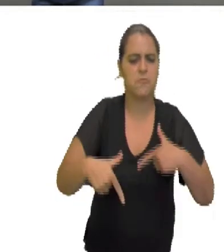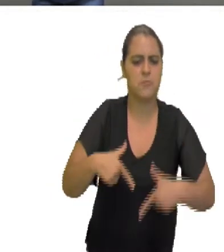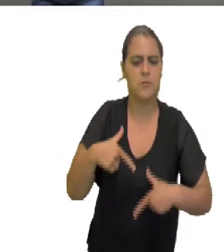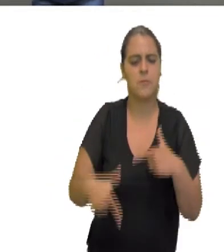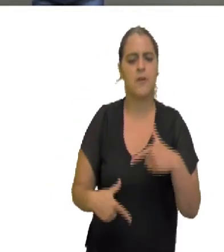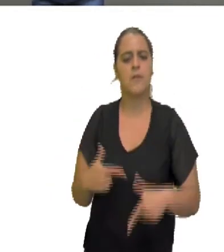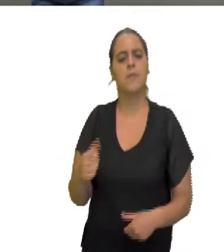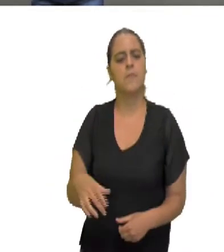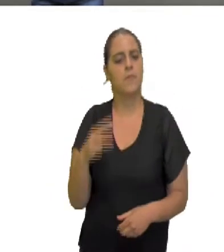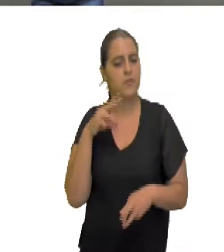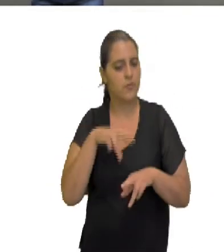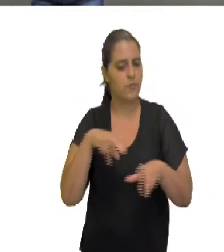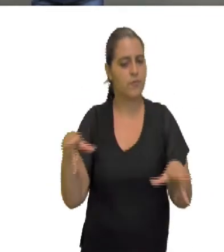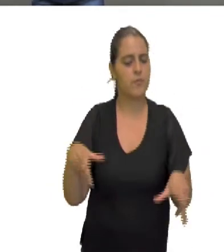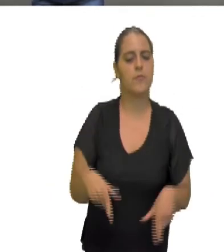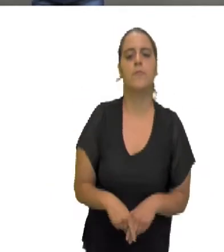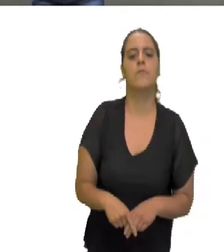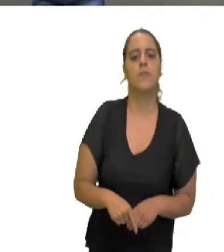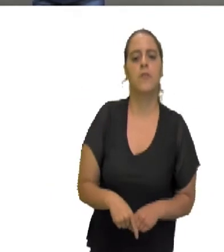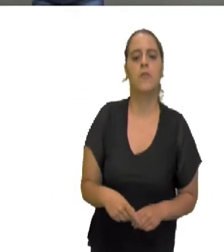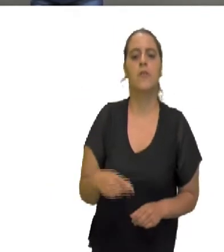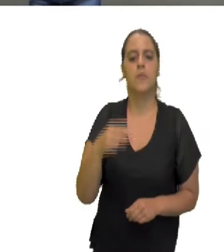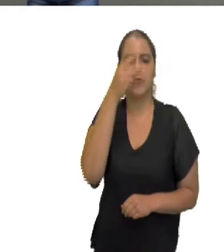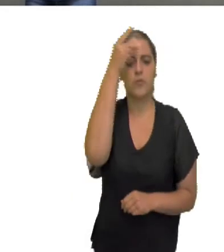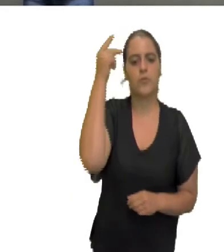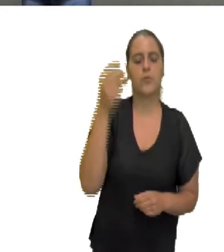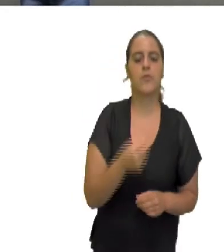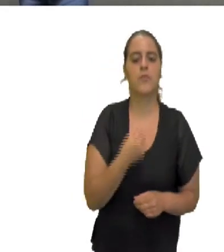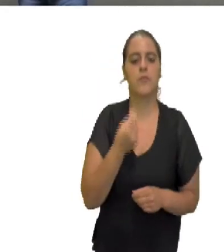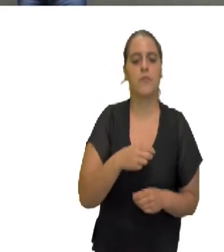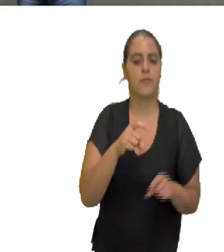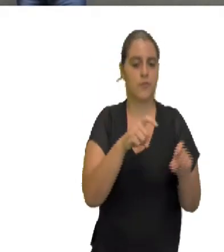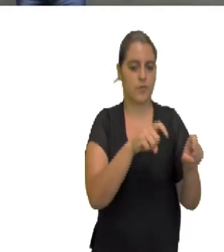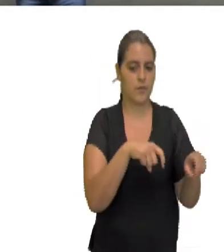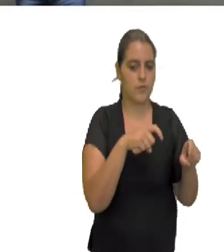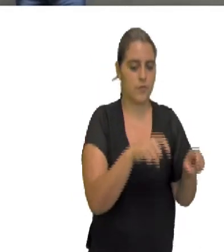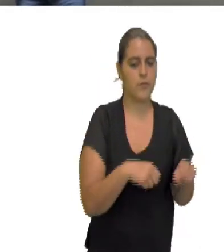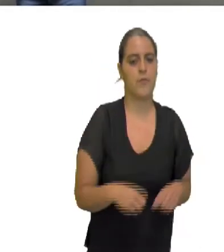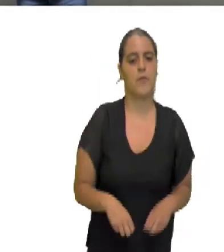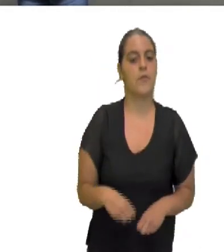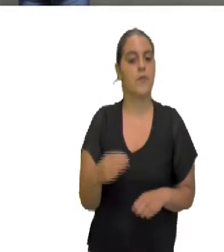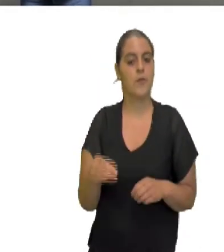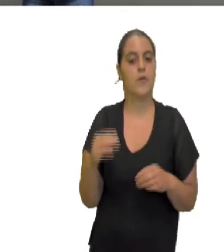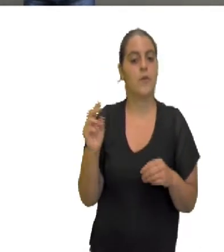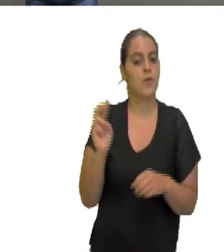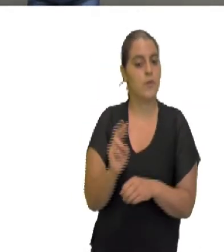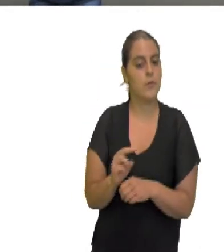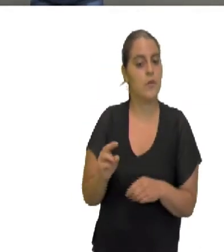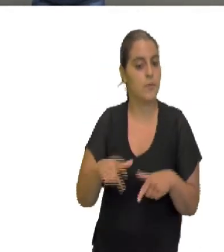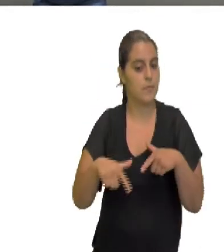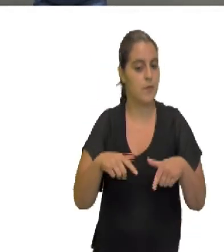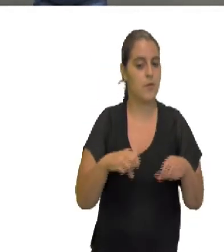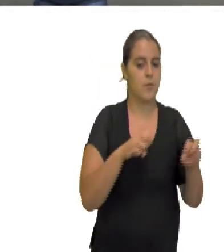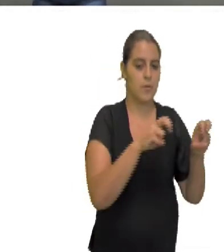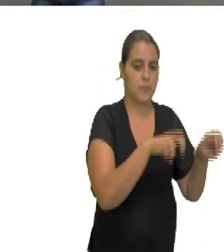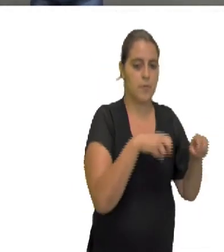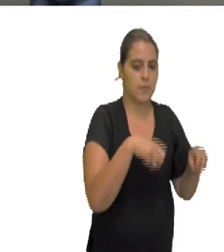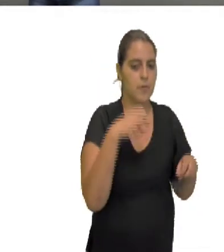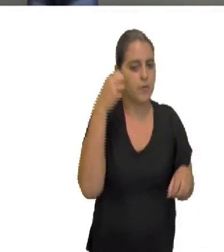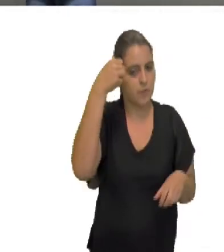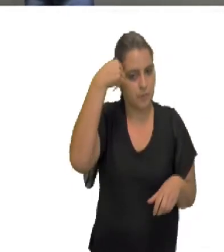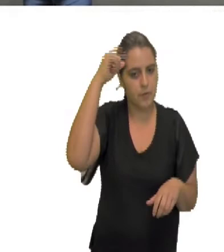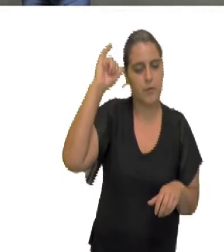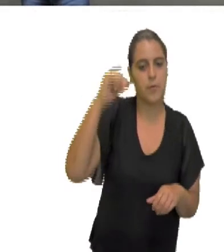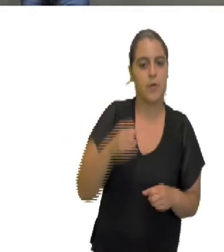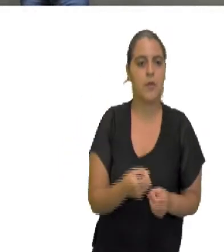diferente. As pessoas que vivem no campo se dedicam às atividades de agricultura, pecuária e